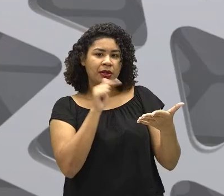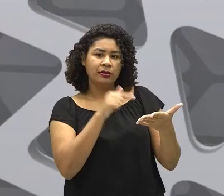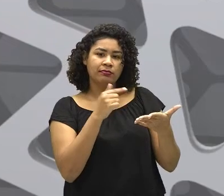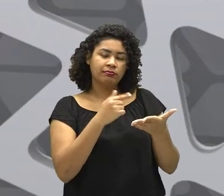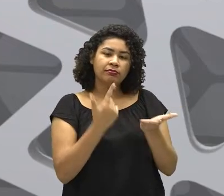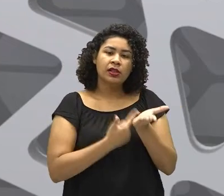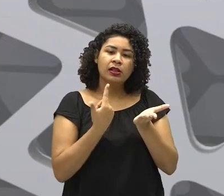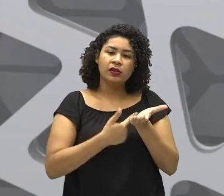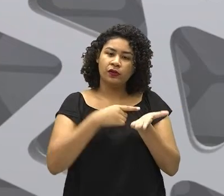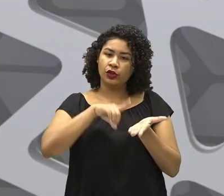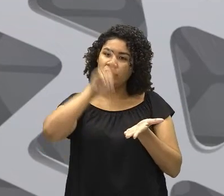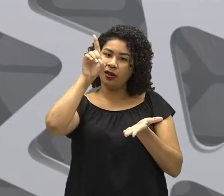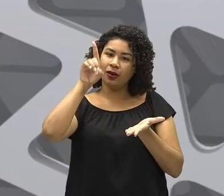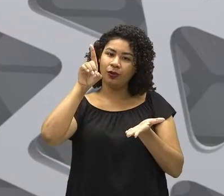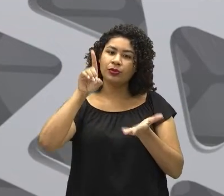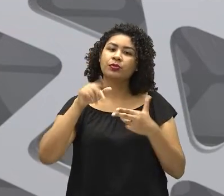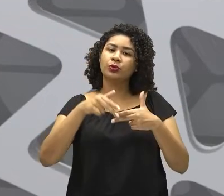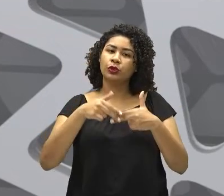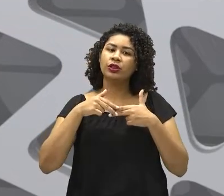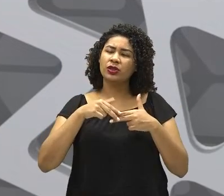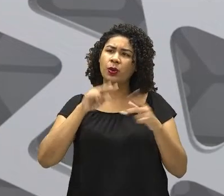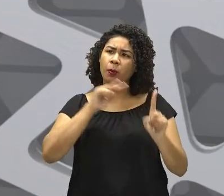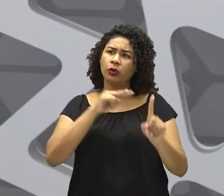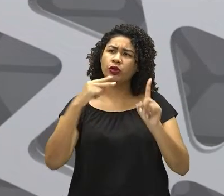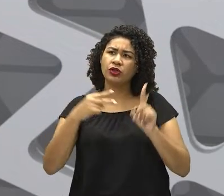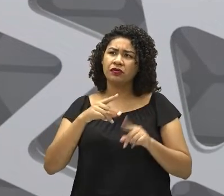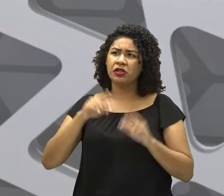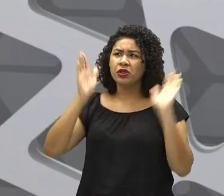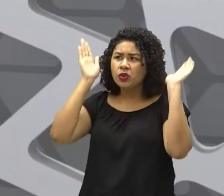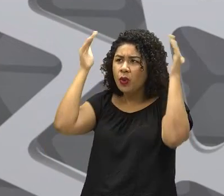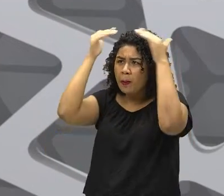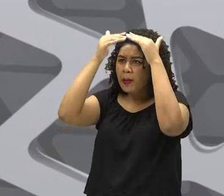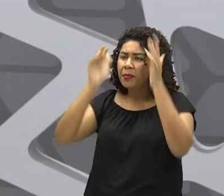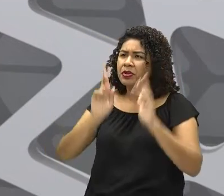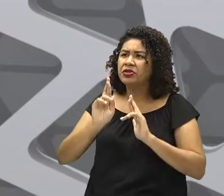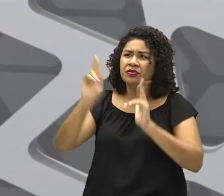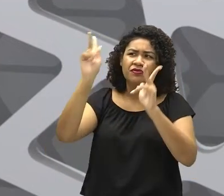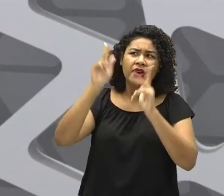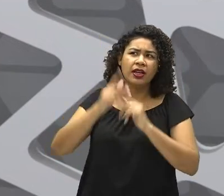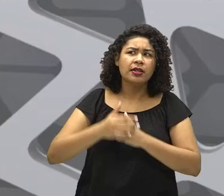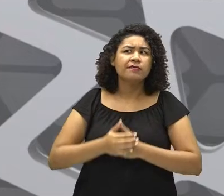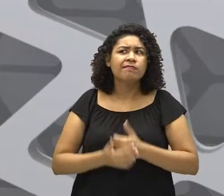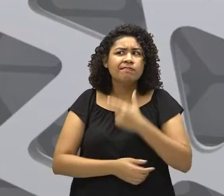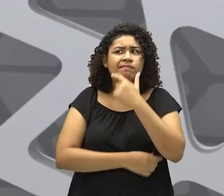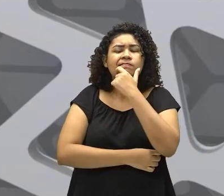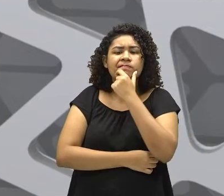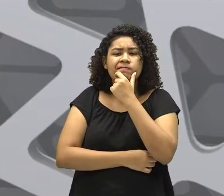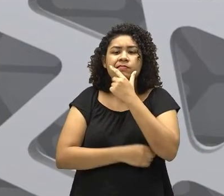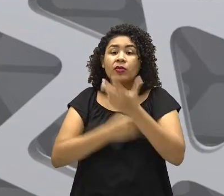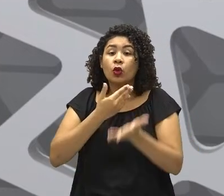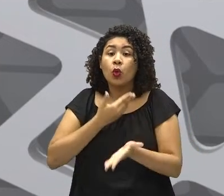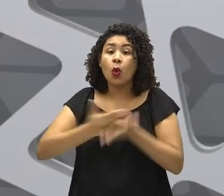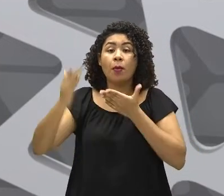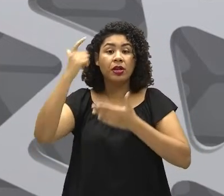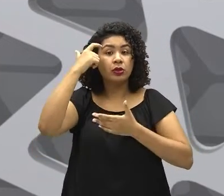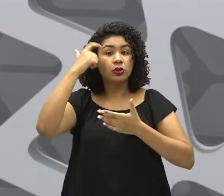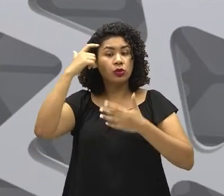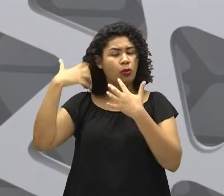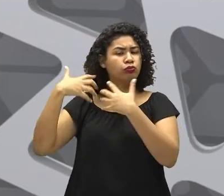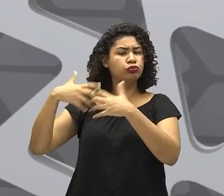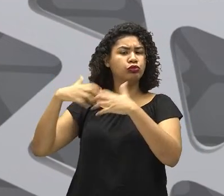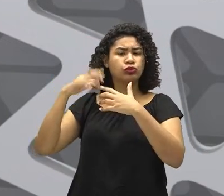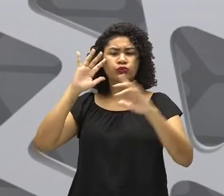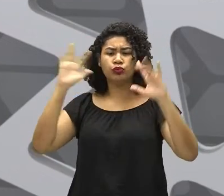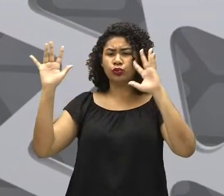bem diferente daquilo que o Papa estava falando que era a lei naquele momento. E é justamente por conta